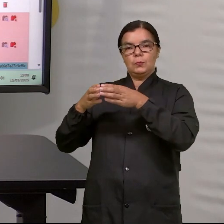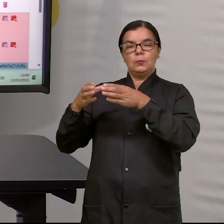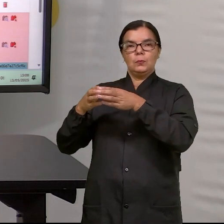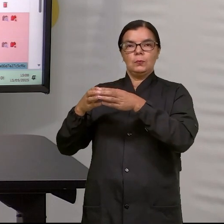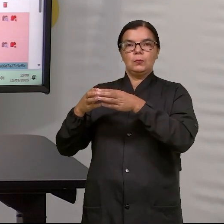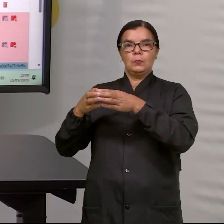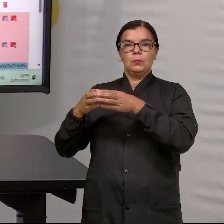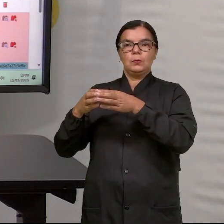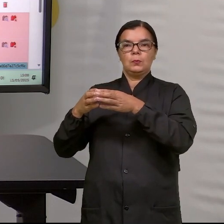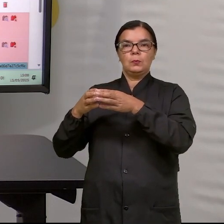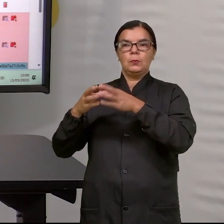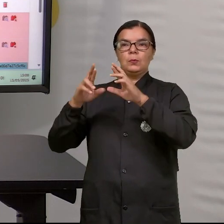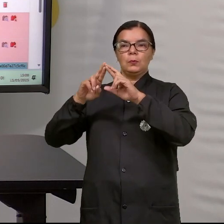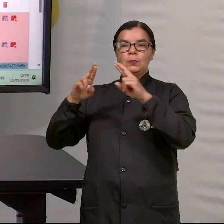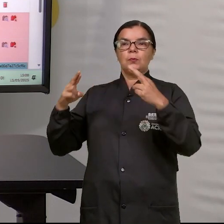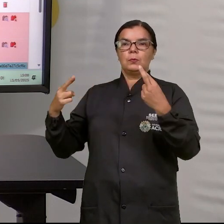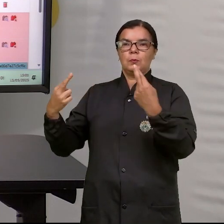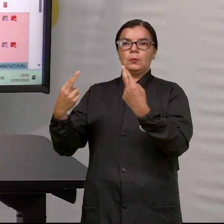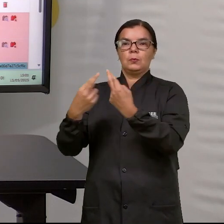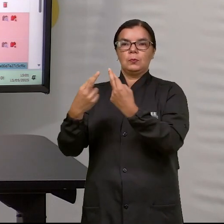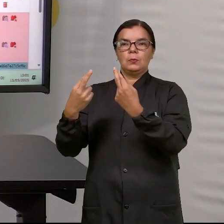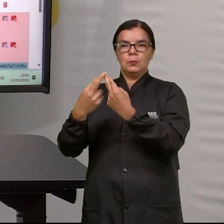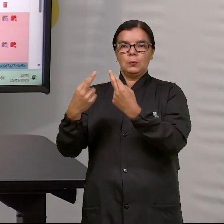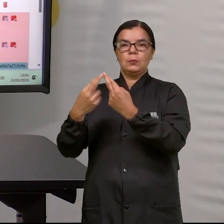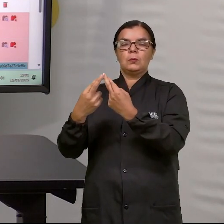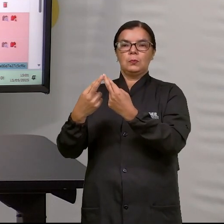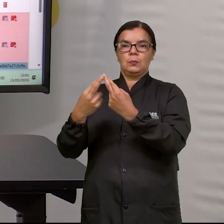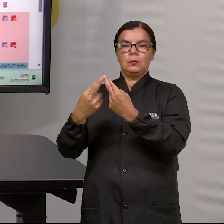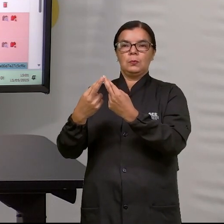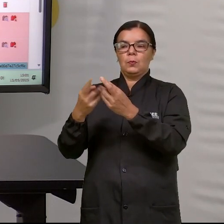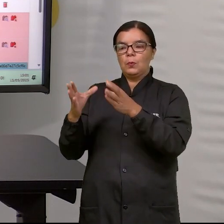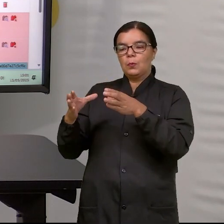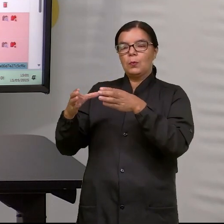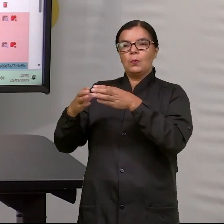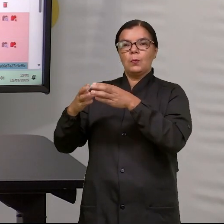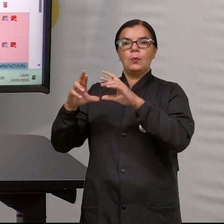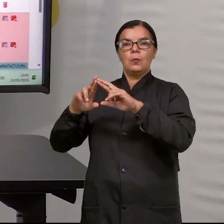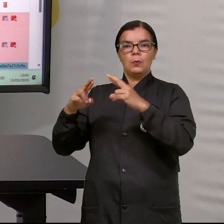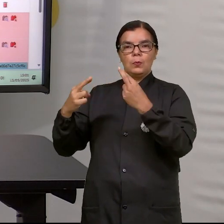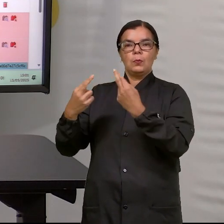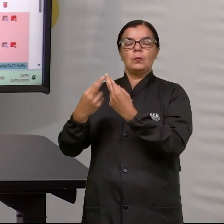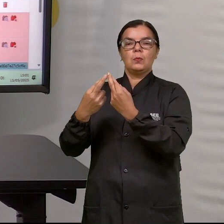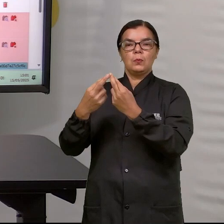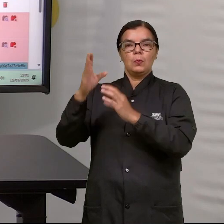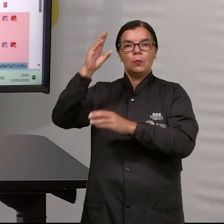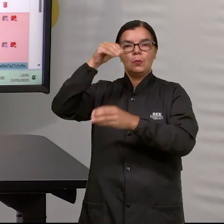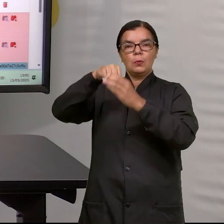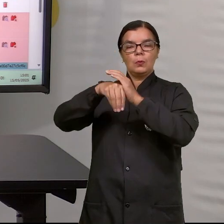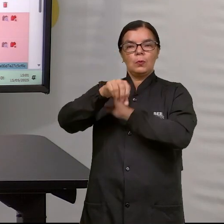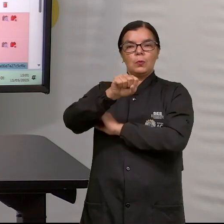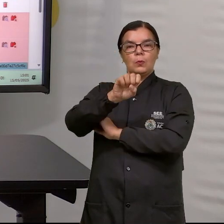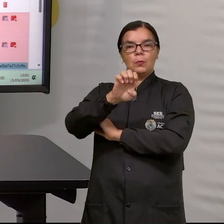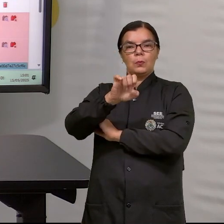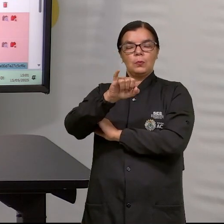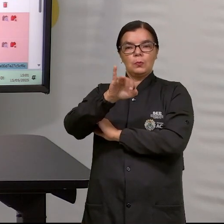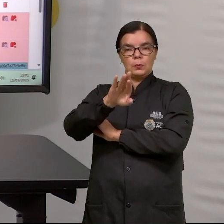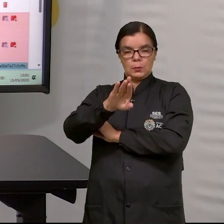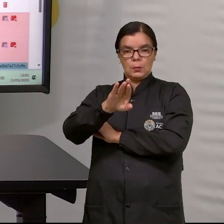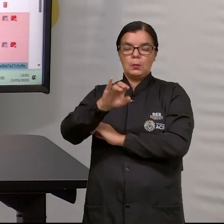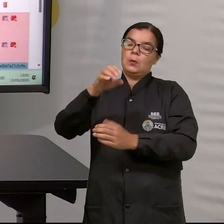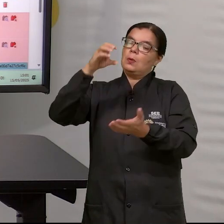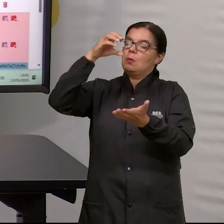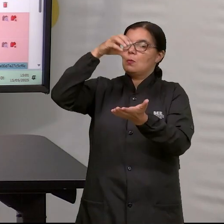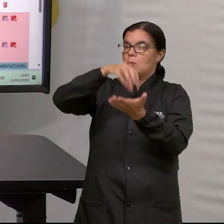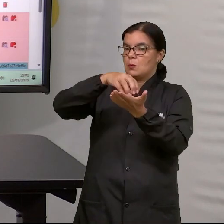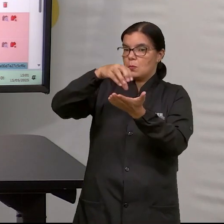um grupo de reuniões aqui, um bloco de reuniões no SEI, e vou incluir esses setores